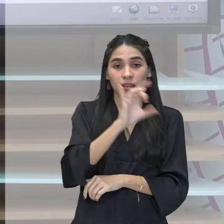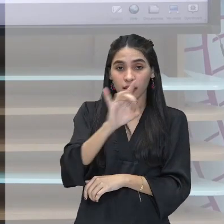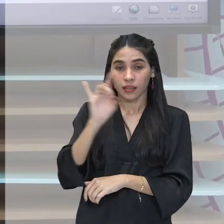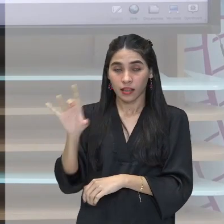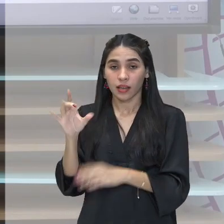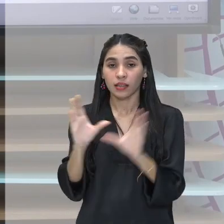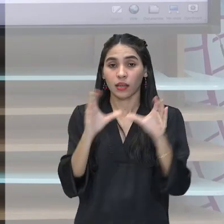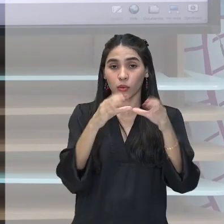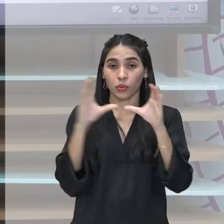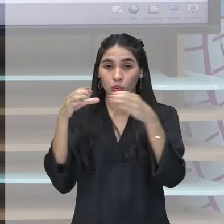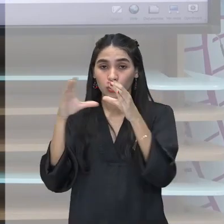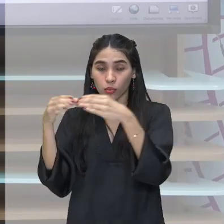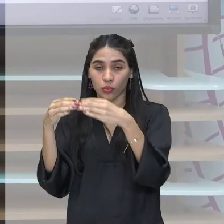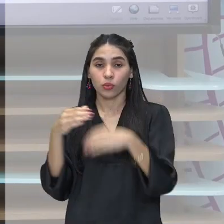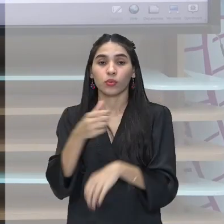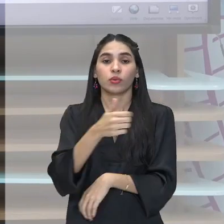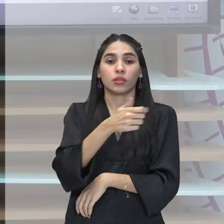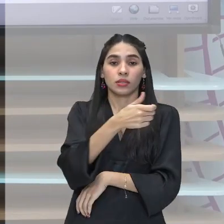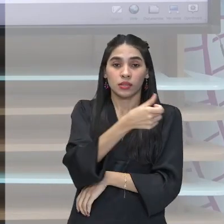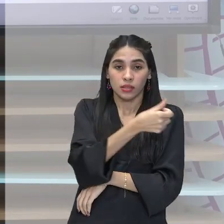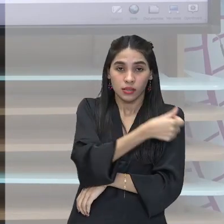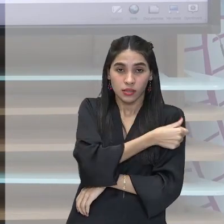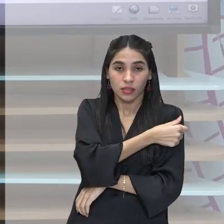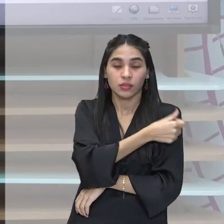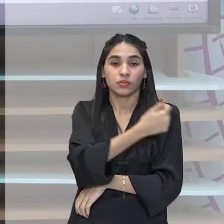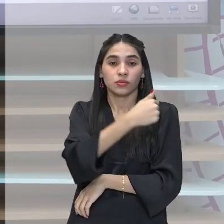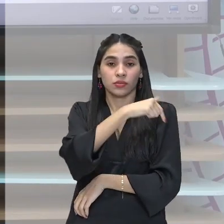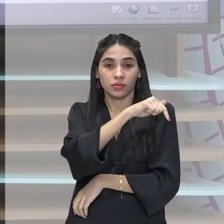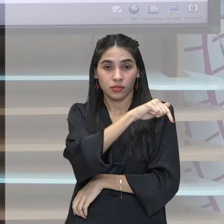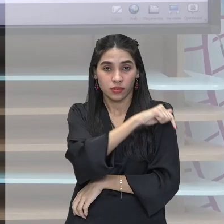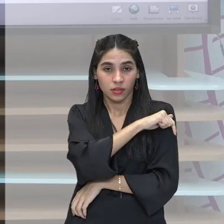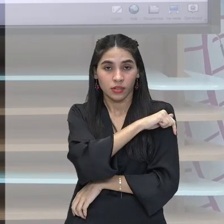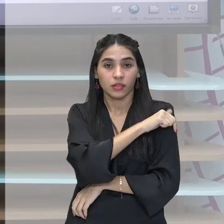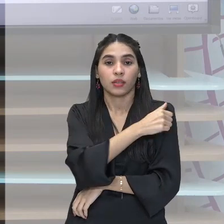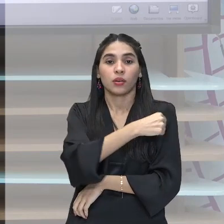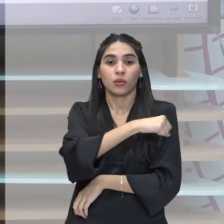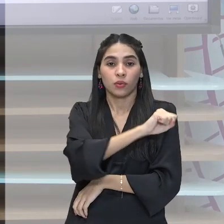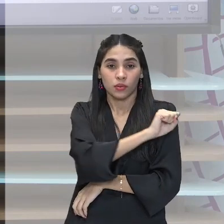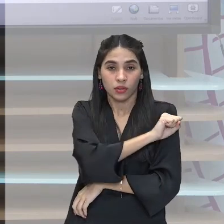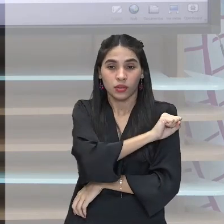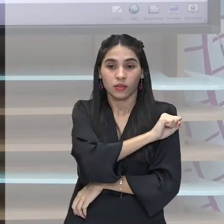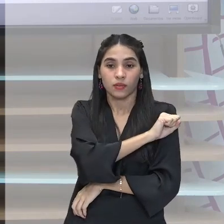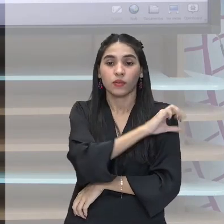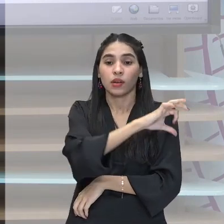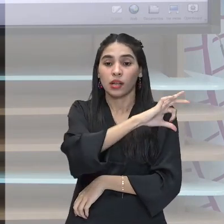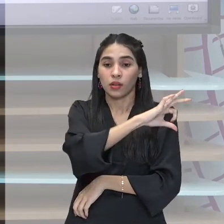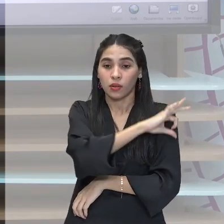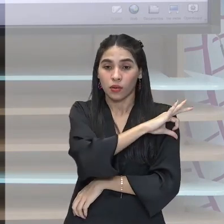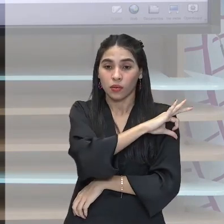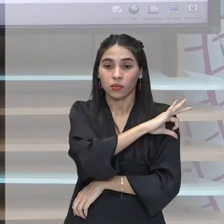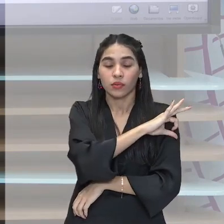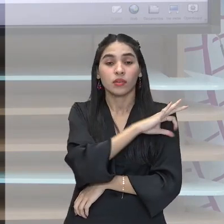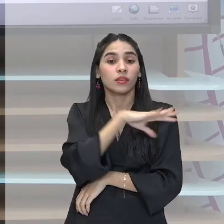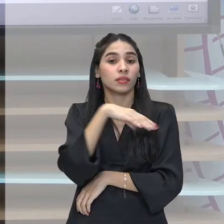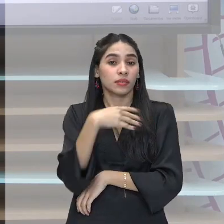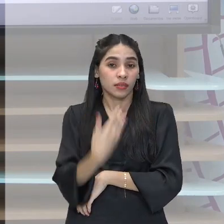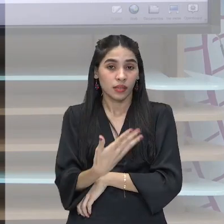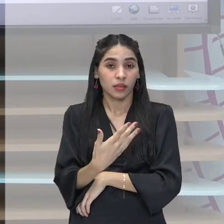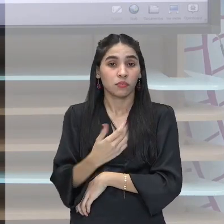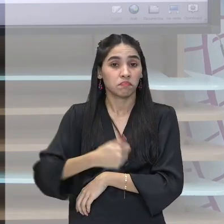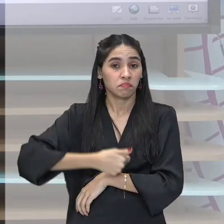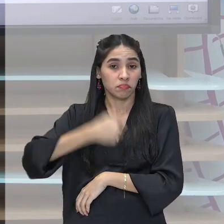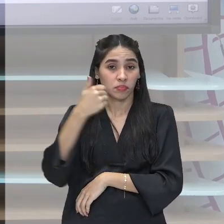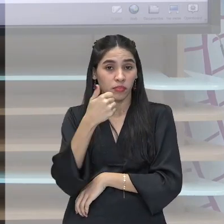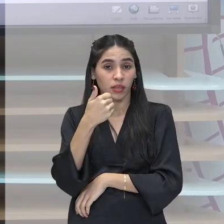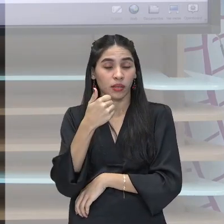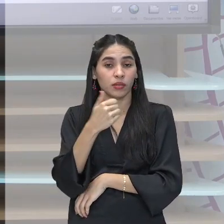turma, ou seja, da turma do 6º aninho, do 7º aninho, do 8º aninho e do 9º aninho. Então, primeira coisa,